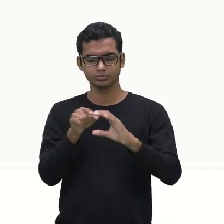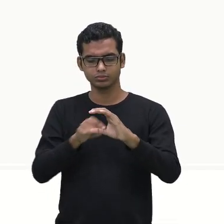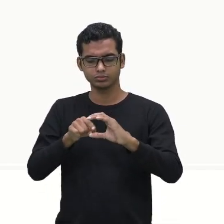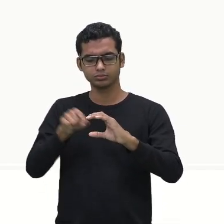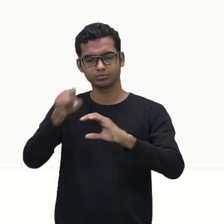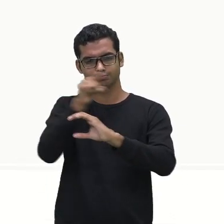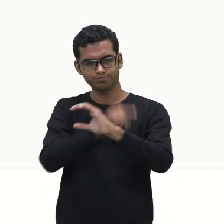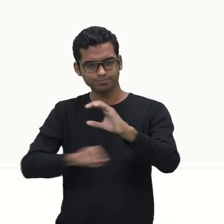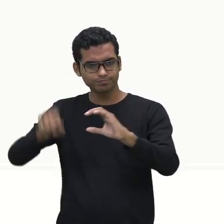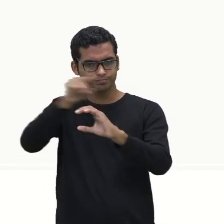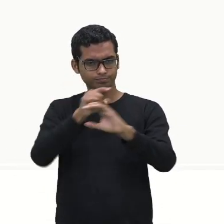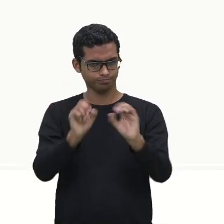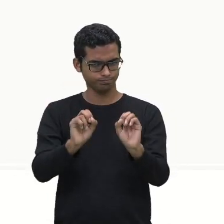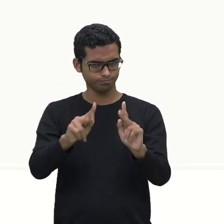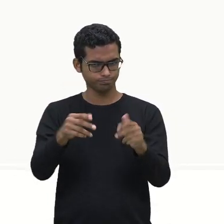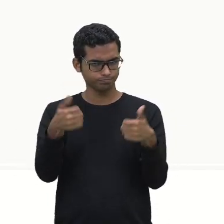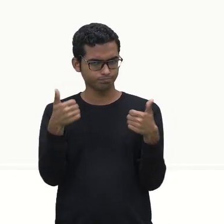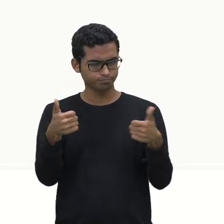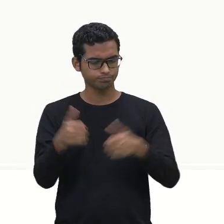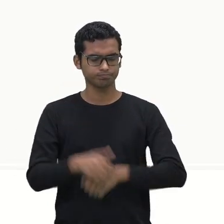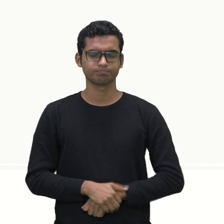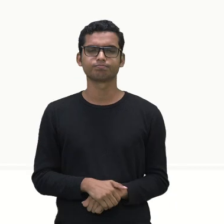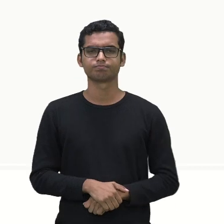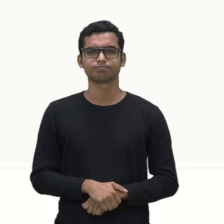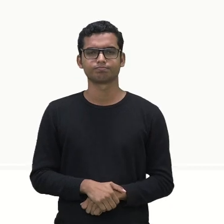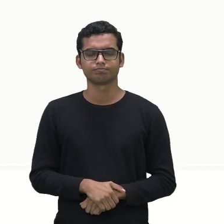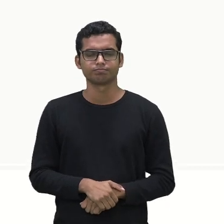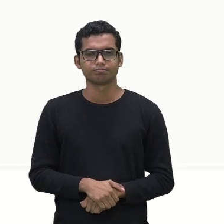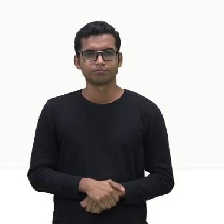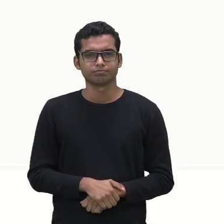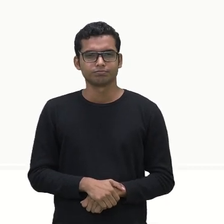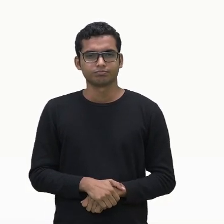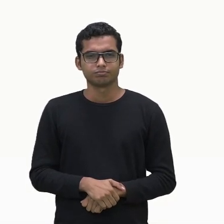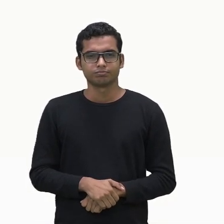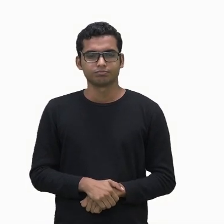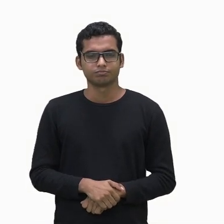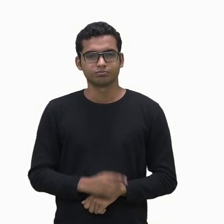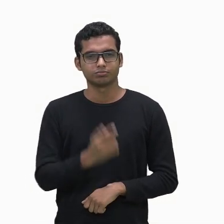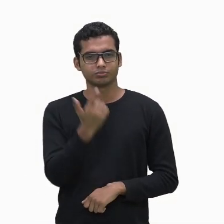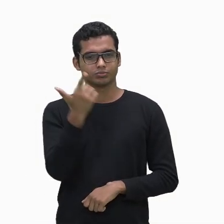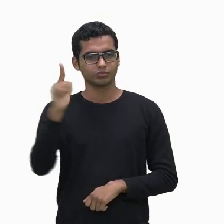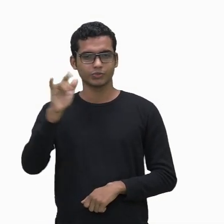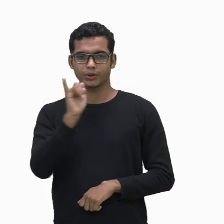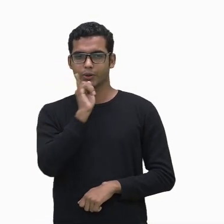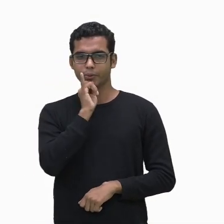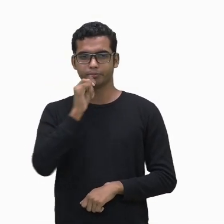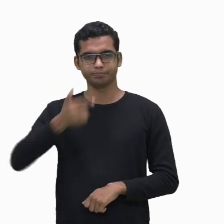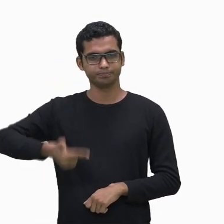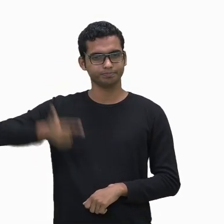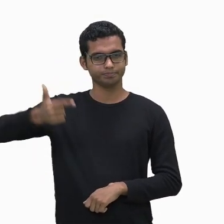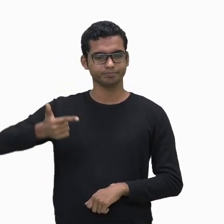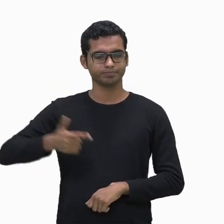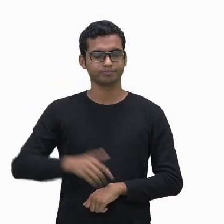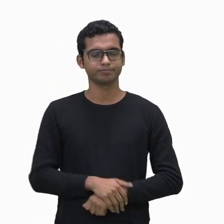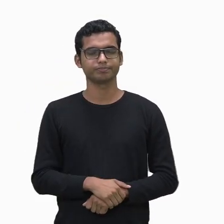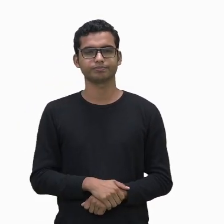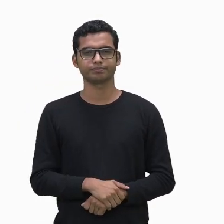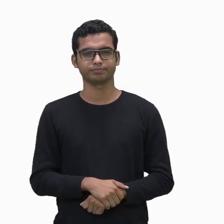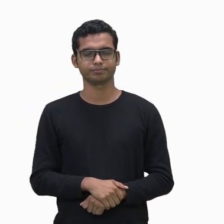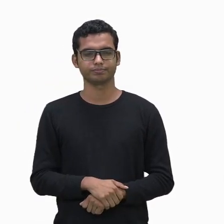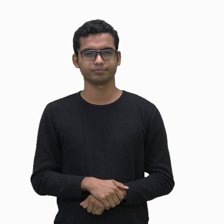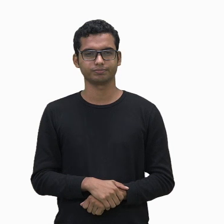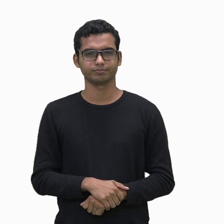circular. Beleza? Vamos ver então o nosso próximo exemplo. Acompanhe comigo aí na tela, olha só.